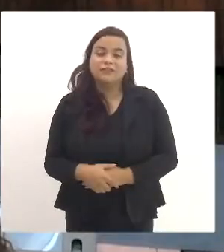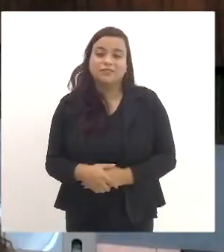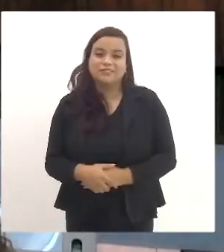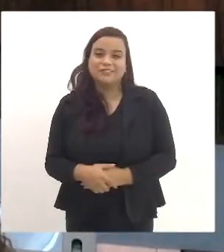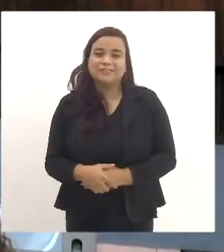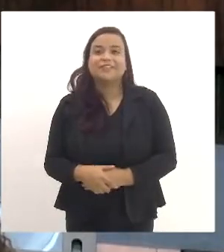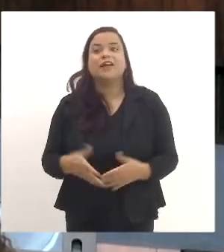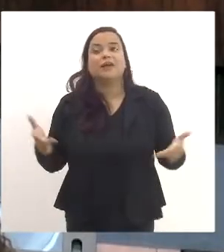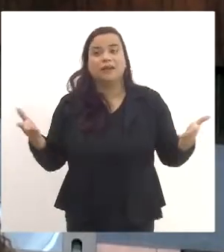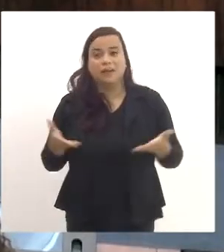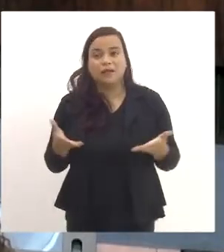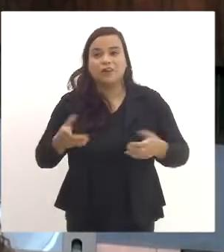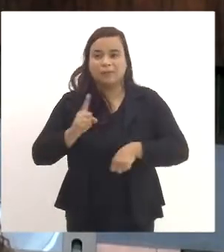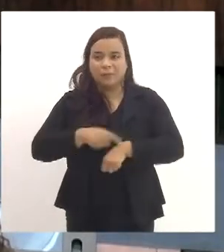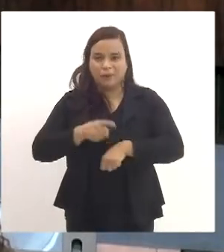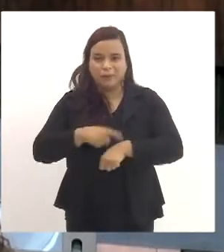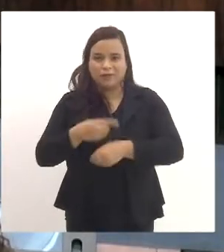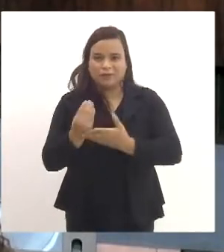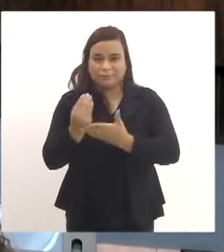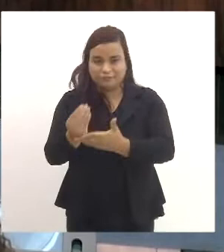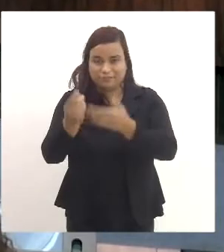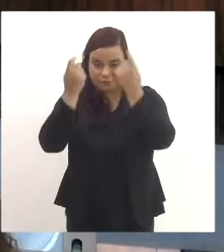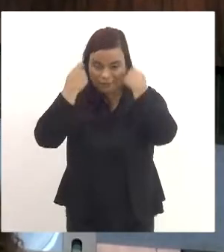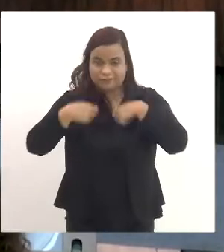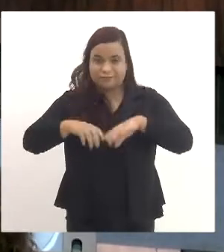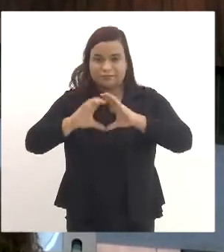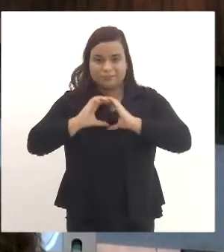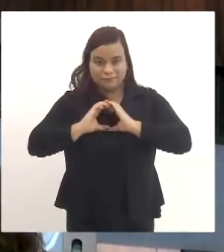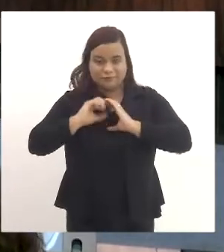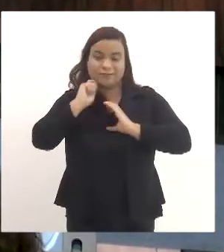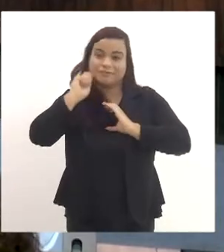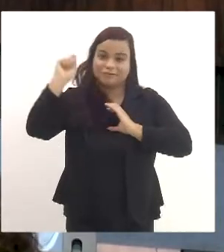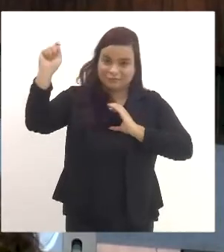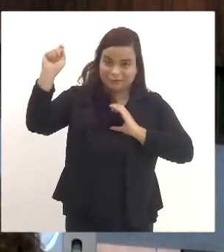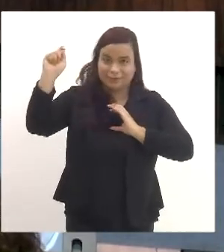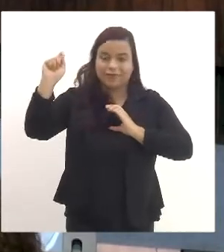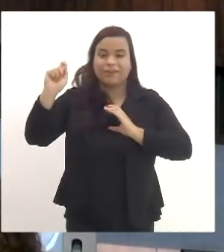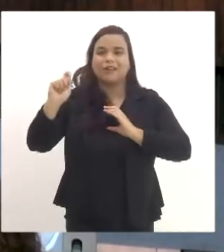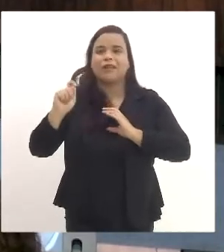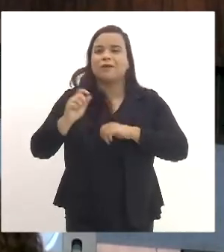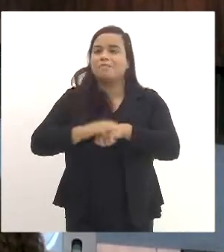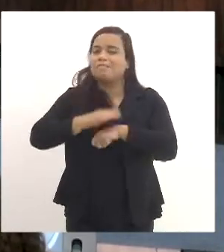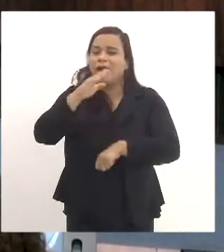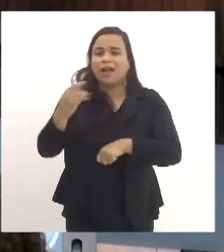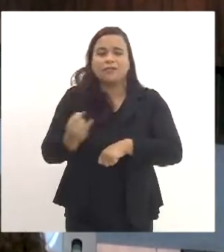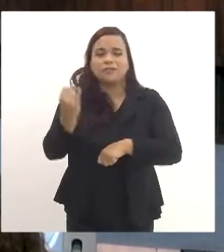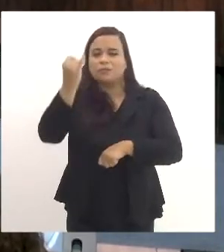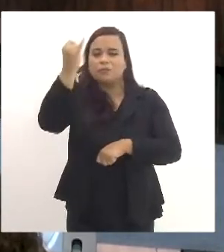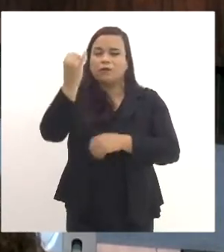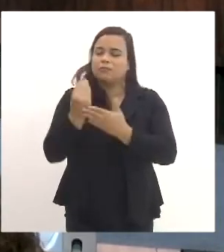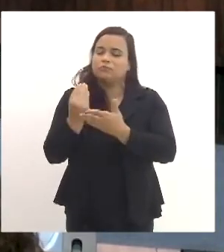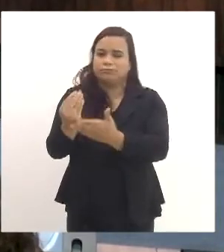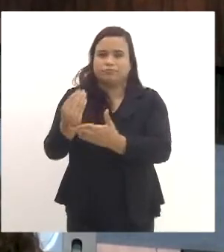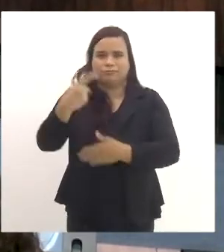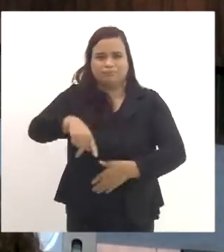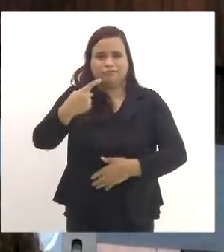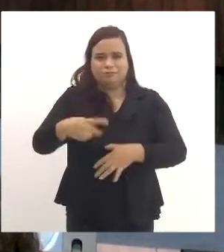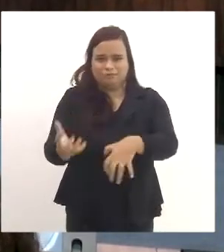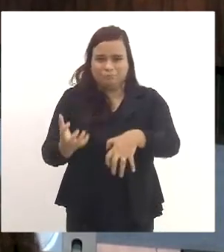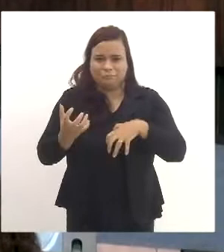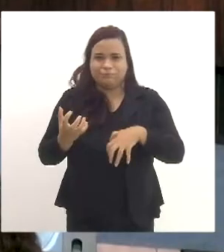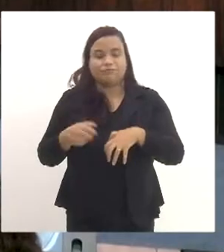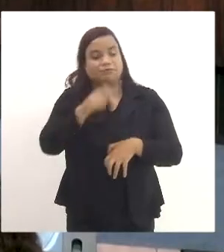É chegado o momento da solene entrega da medalha Tiradentes, a maior honraria oferecida por este Parlamento ao ex-ministro da